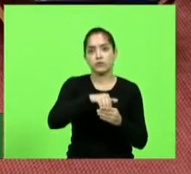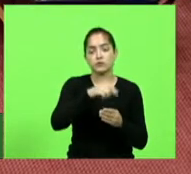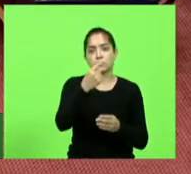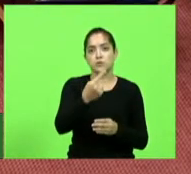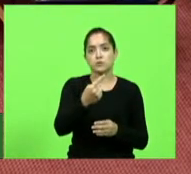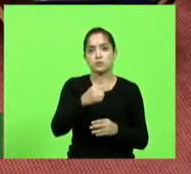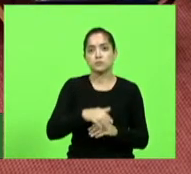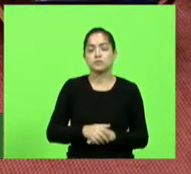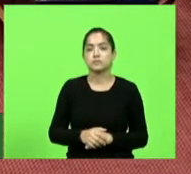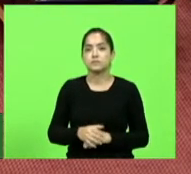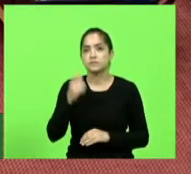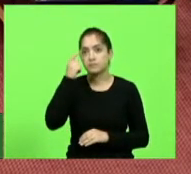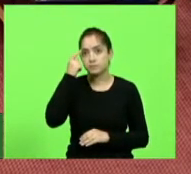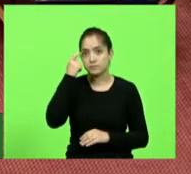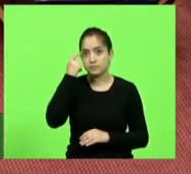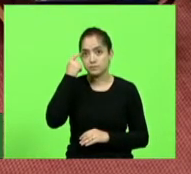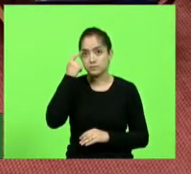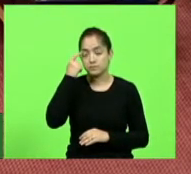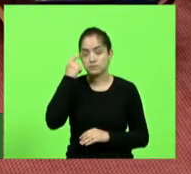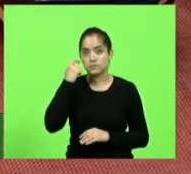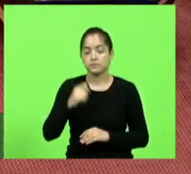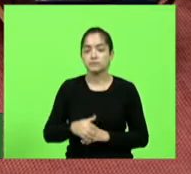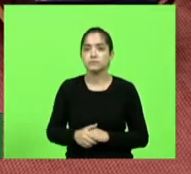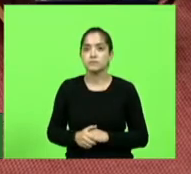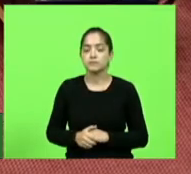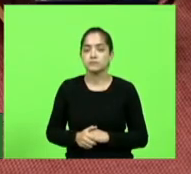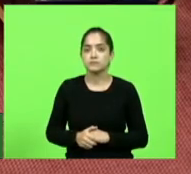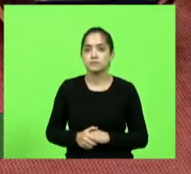Na sequência, chamo Vossas Excelências, deputado.